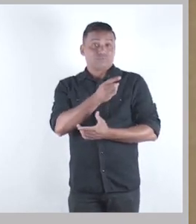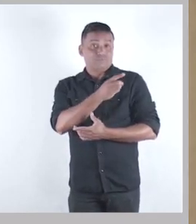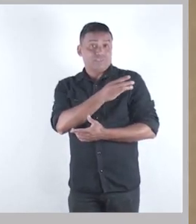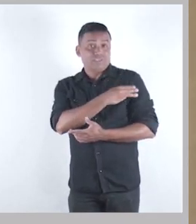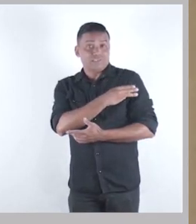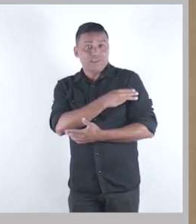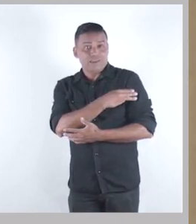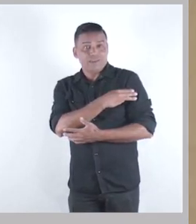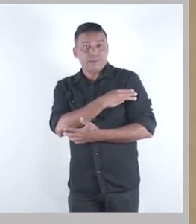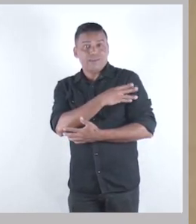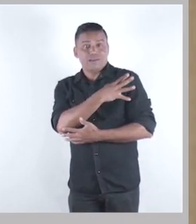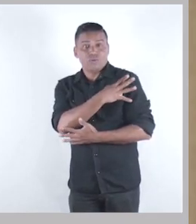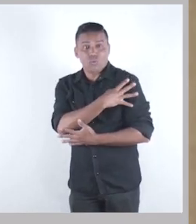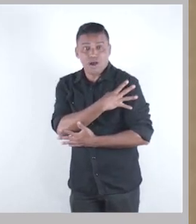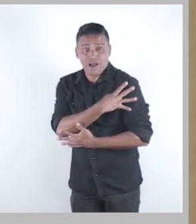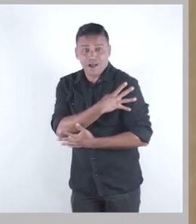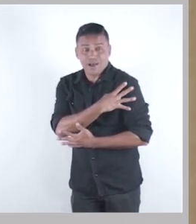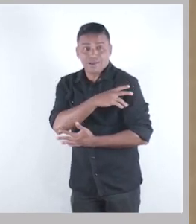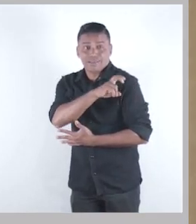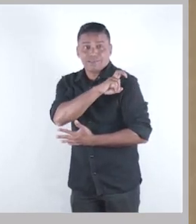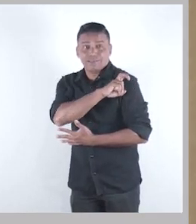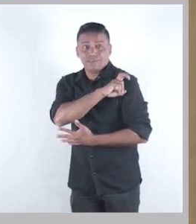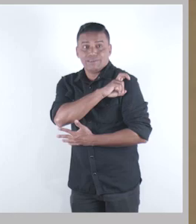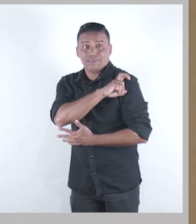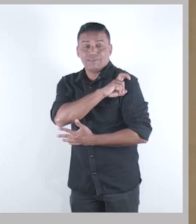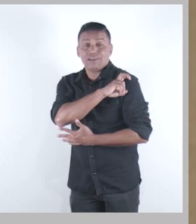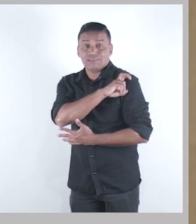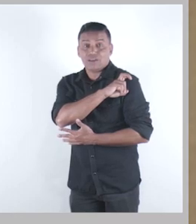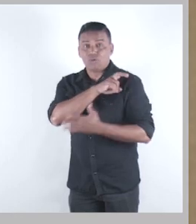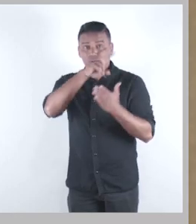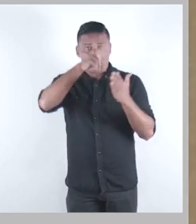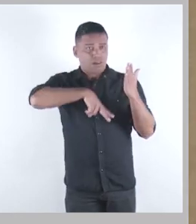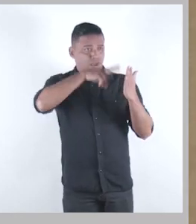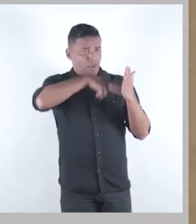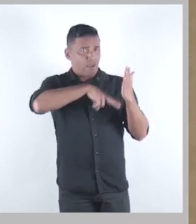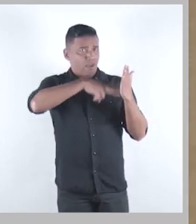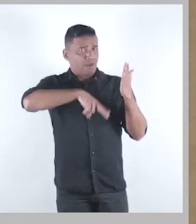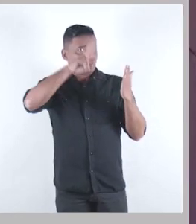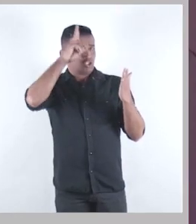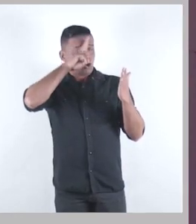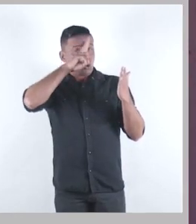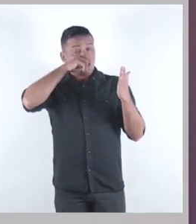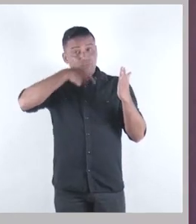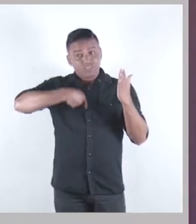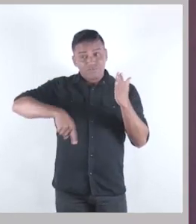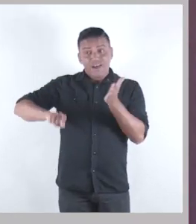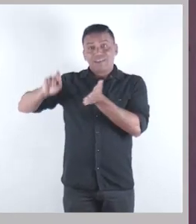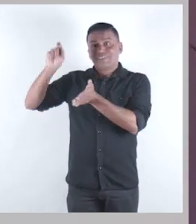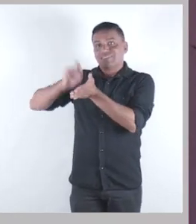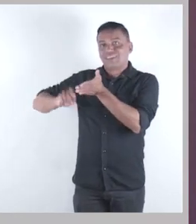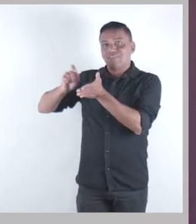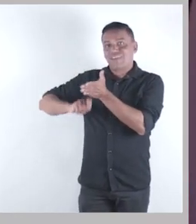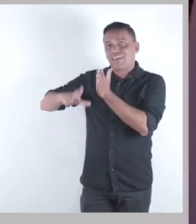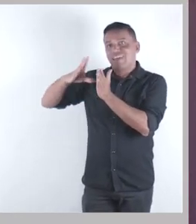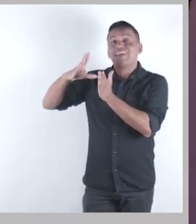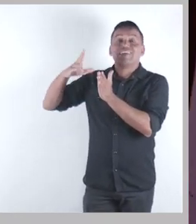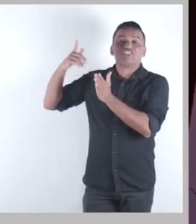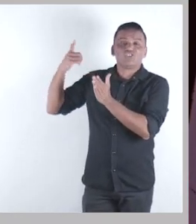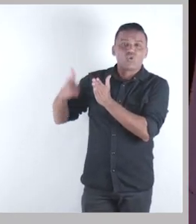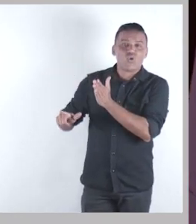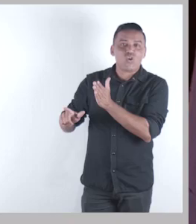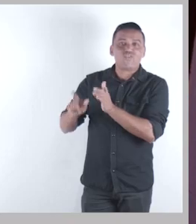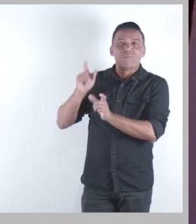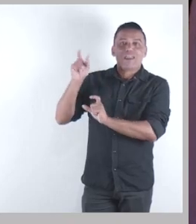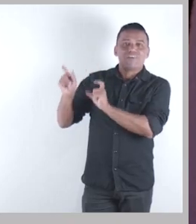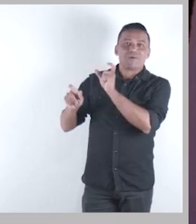quarta, quinta, lê-se uma história e depois fazemos desafio. Quem que reescreve a história? Quem que reconta por